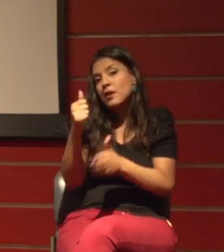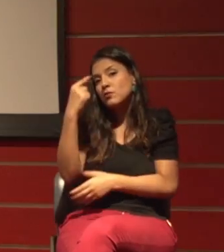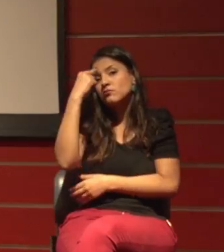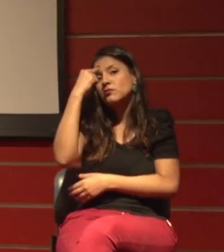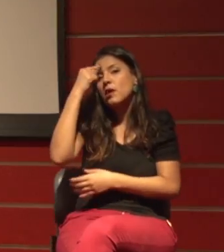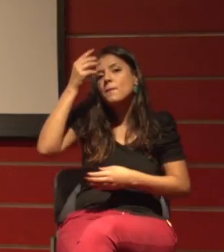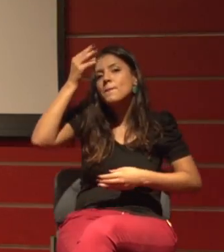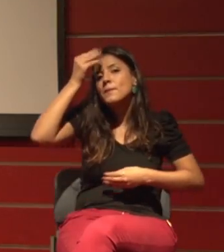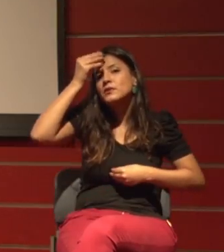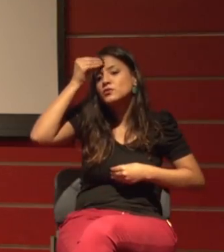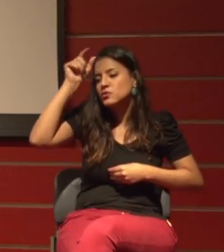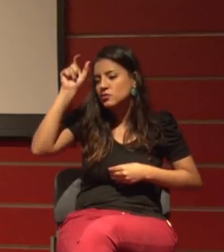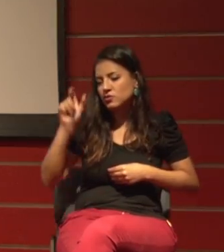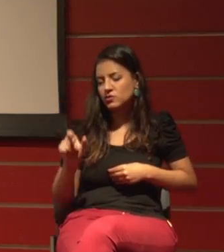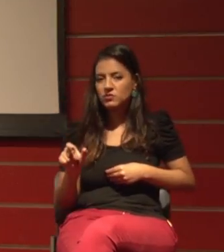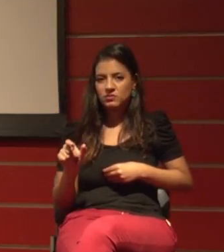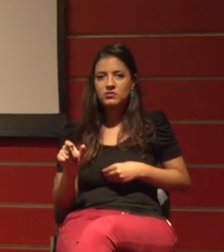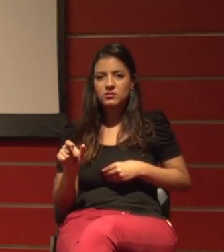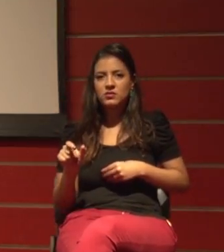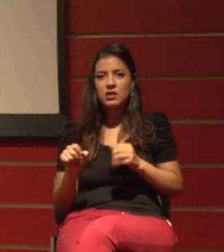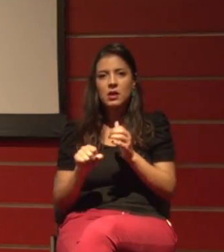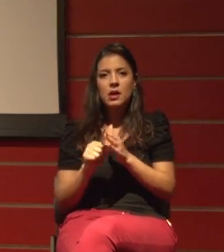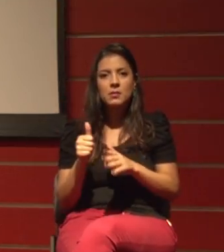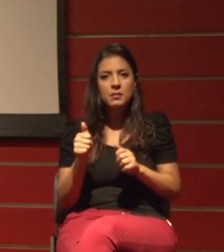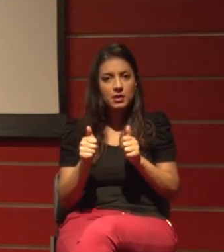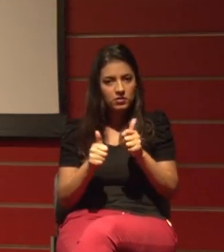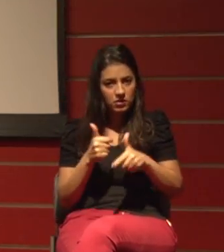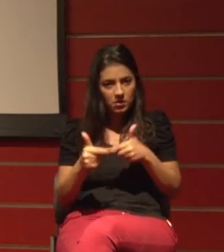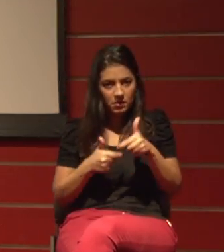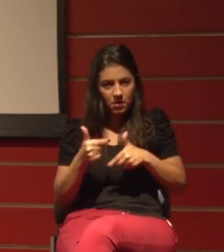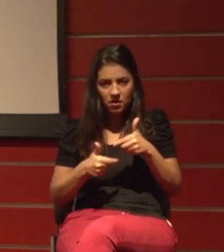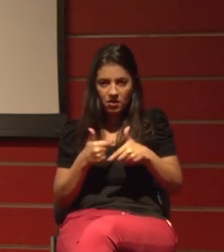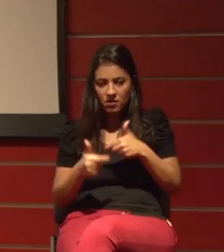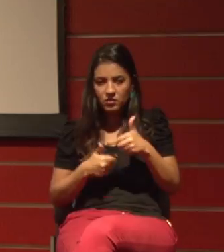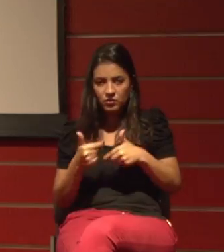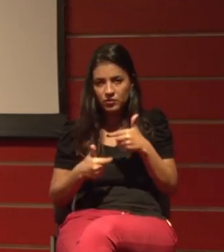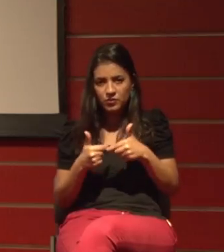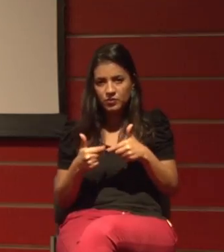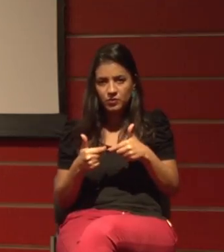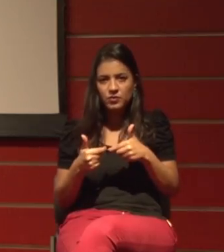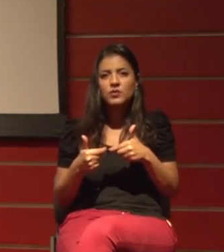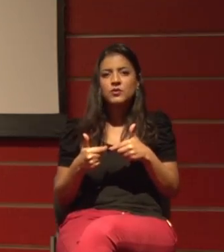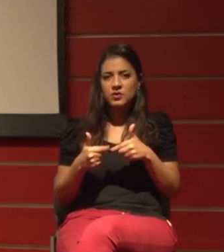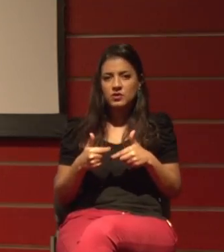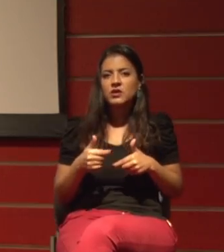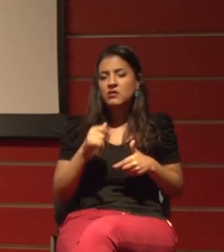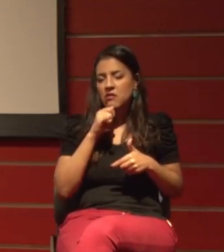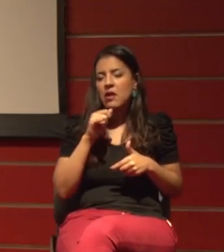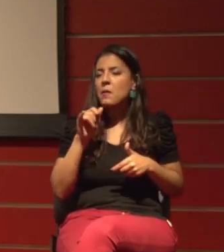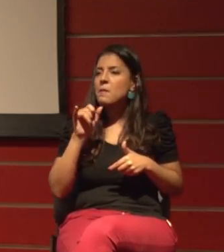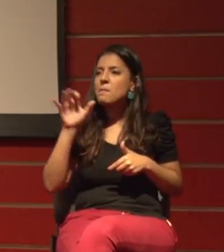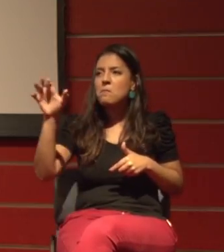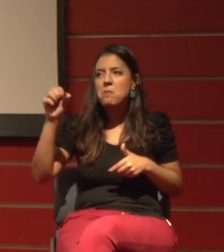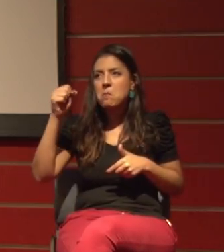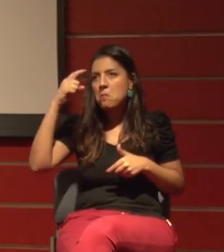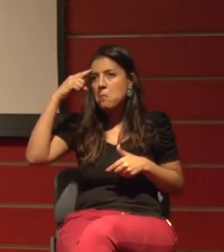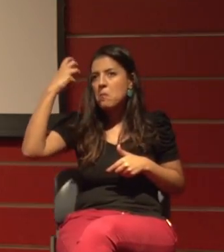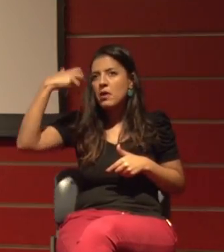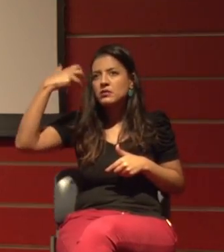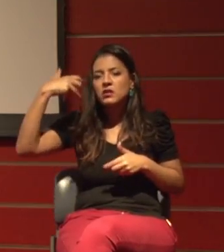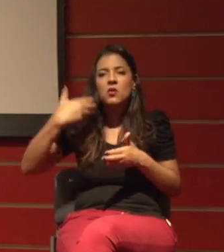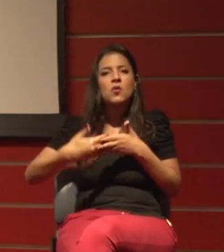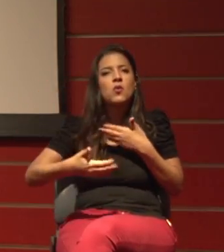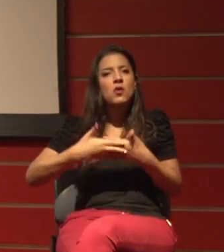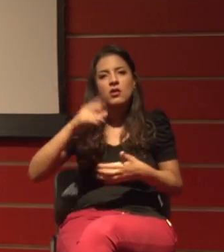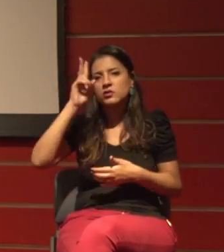Eh meu primeiro trabalho quando eu pego eh eh pensar e desenvolver qualquer história